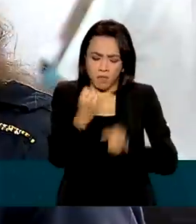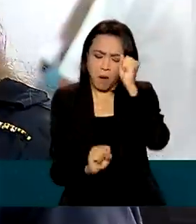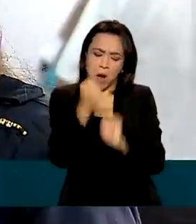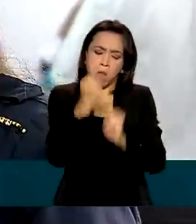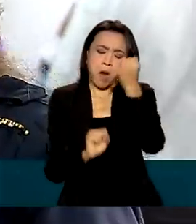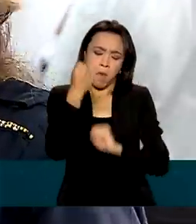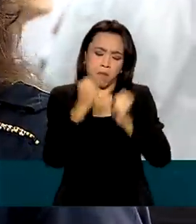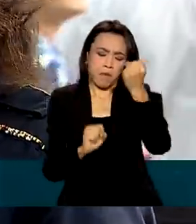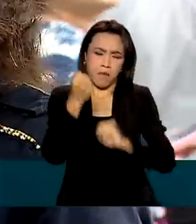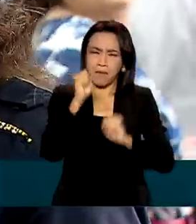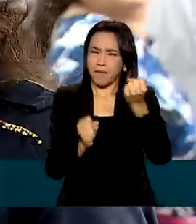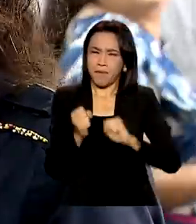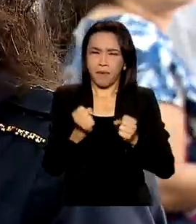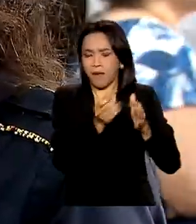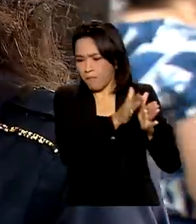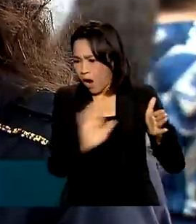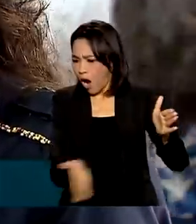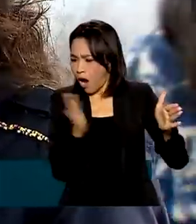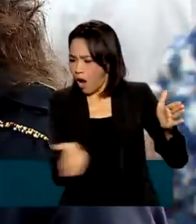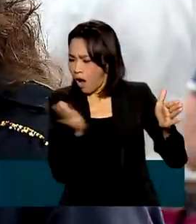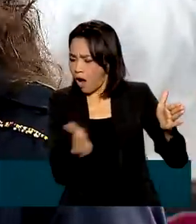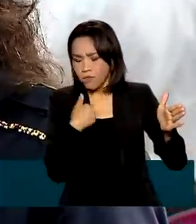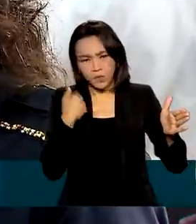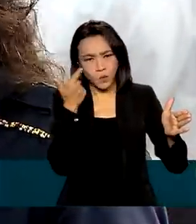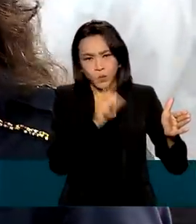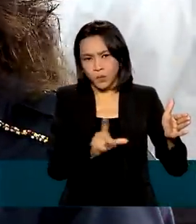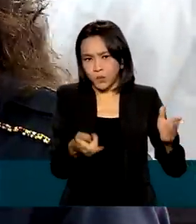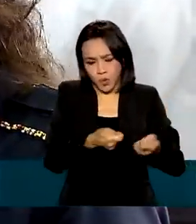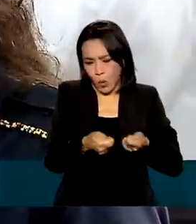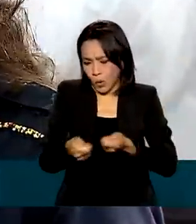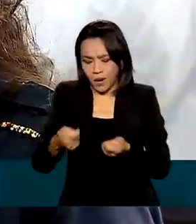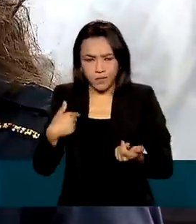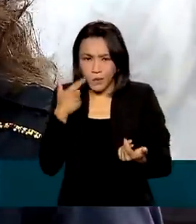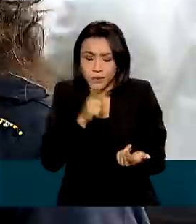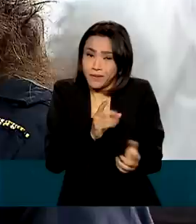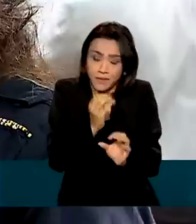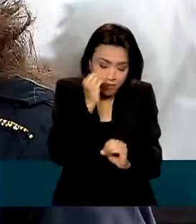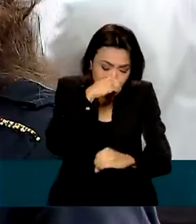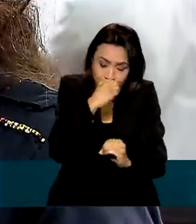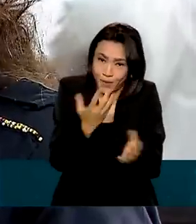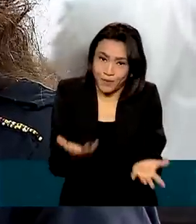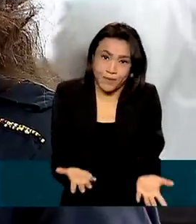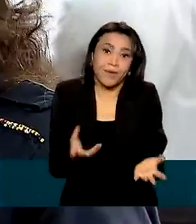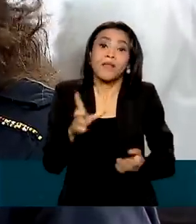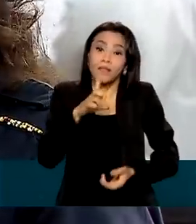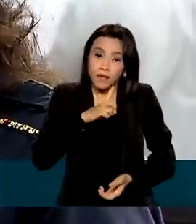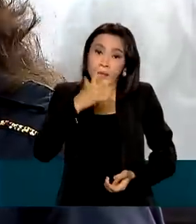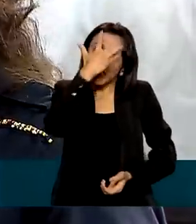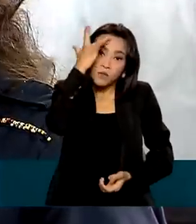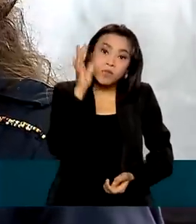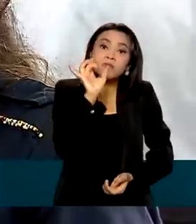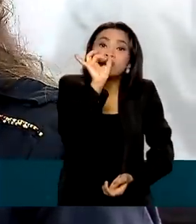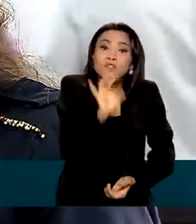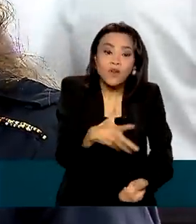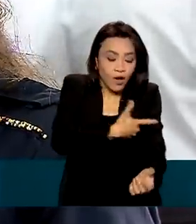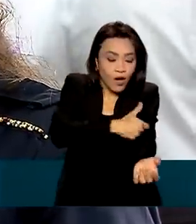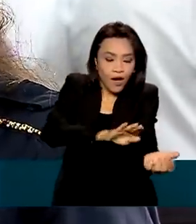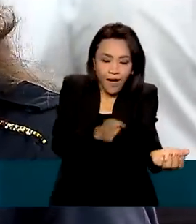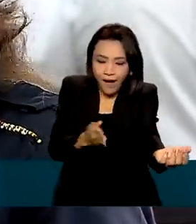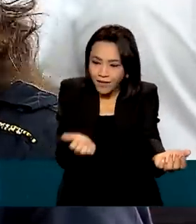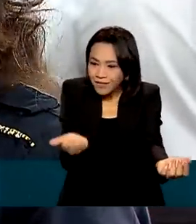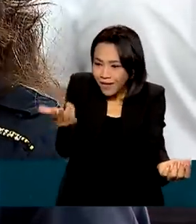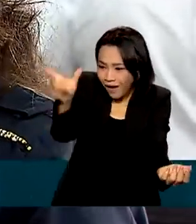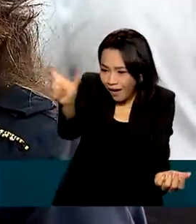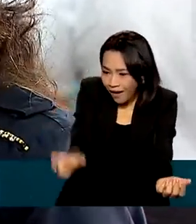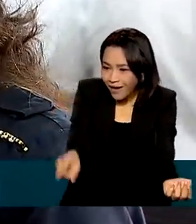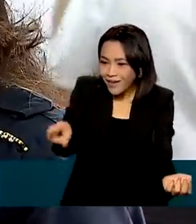nível industrial, em escala industrial, e manipulá-lo em laboratório. Existem pacientes que só com transfusão de sangue eles